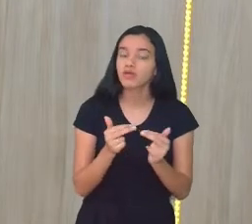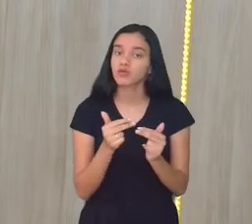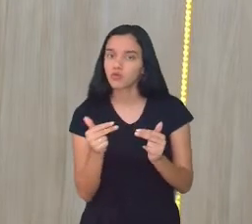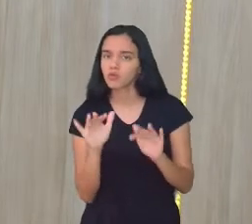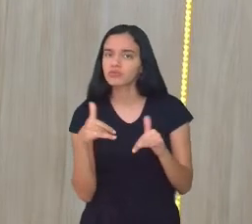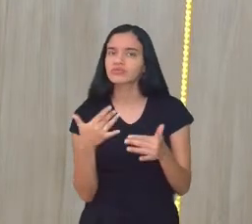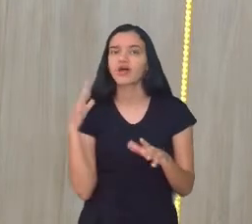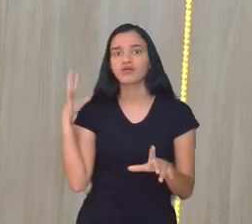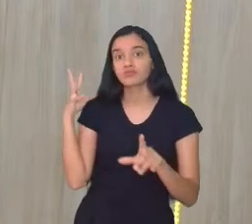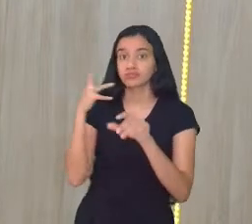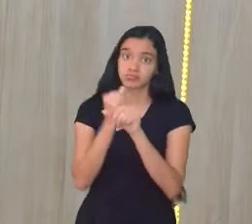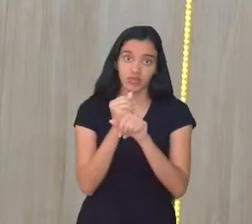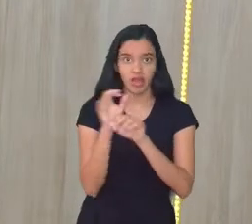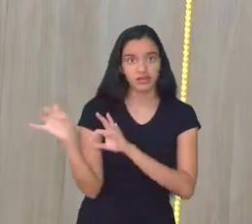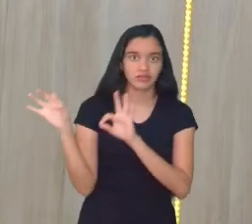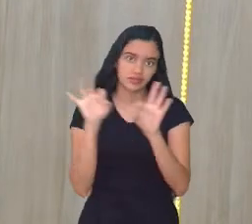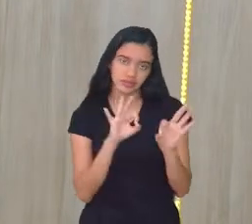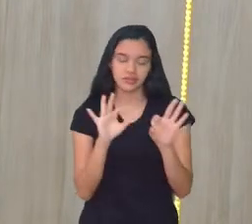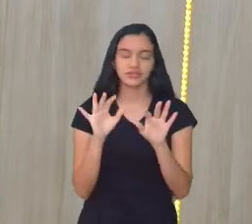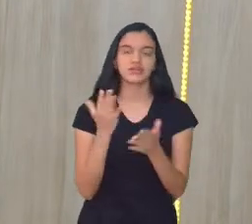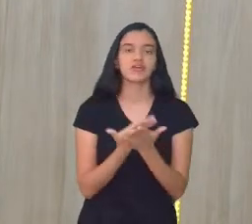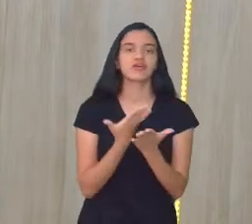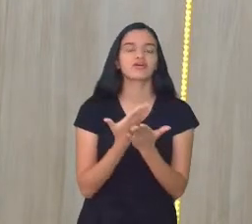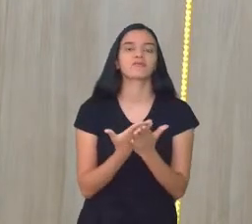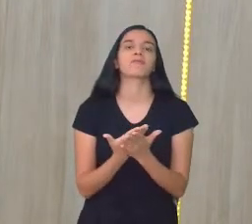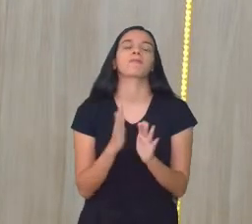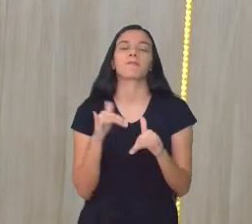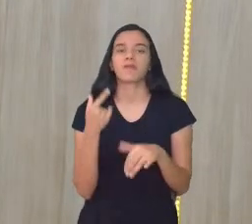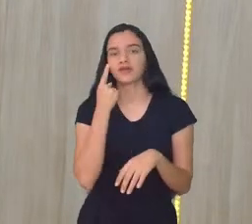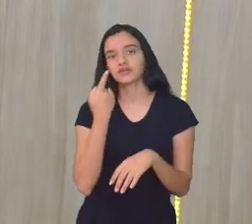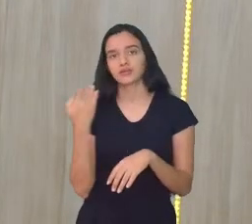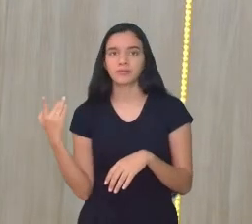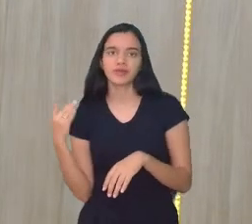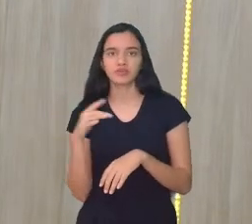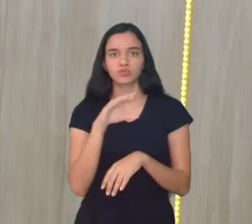vai recapitular lá. A mesma coisa para o